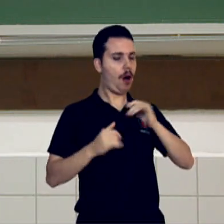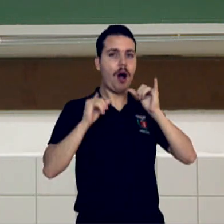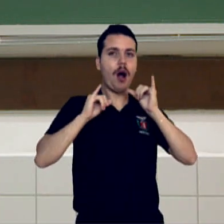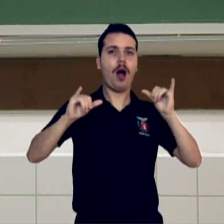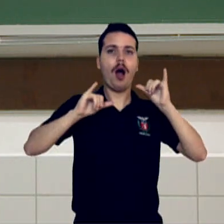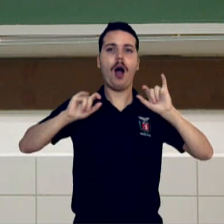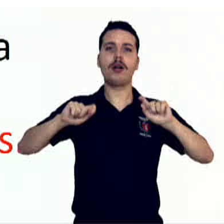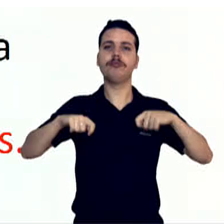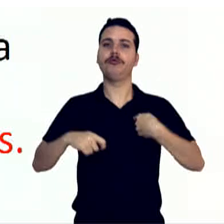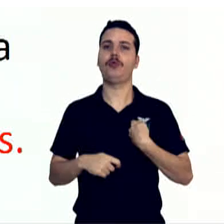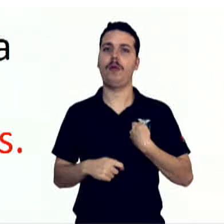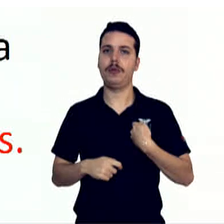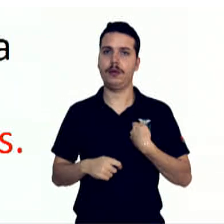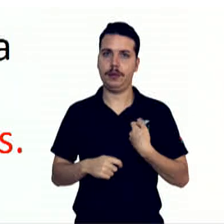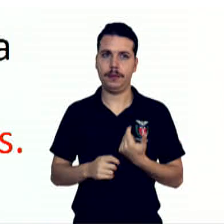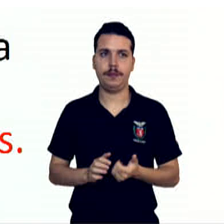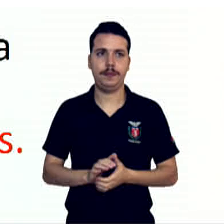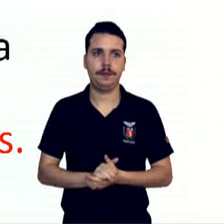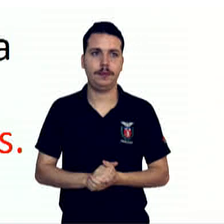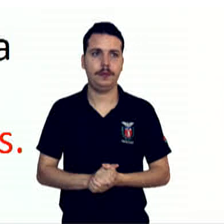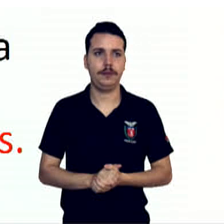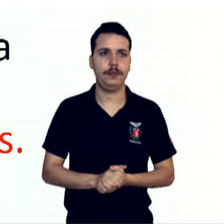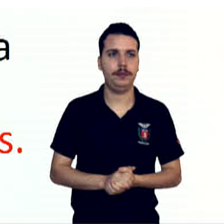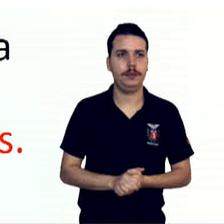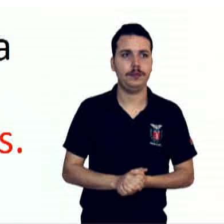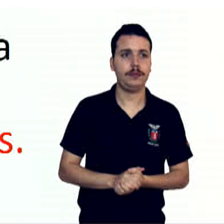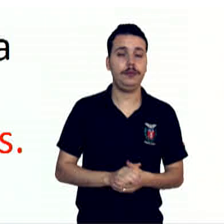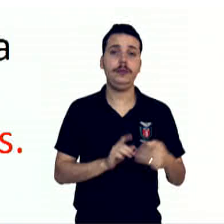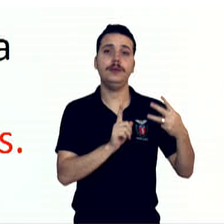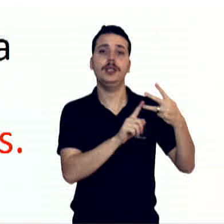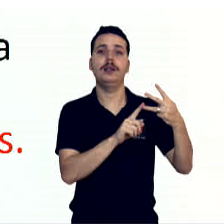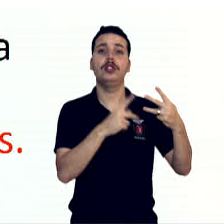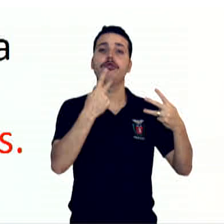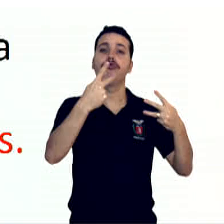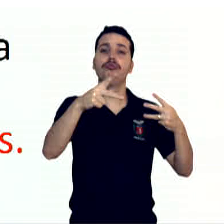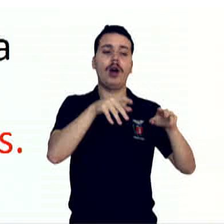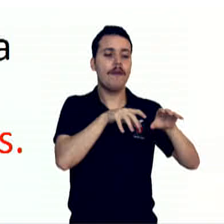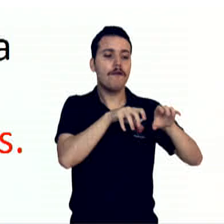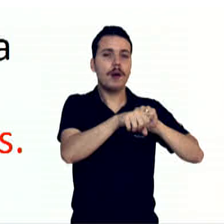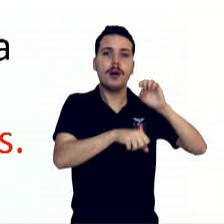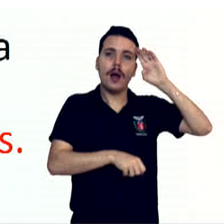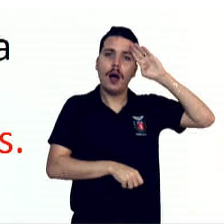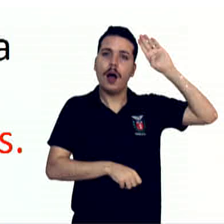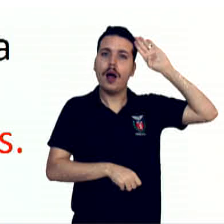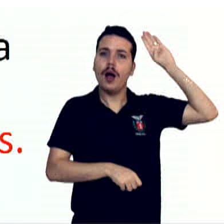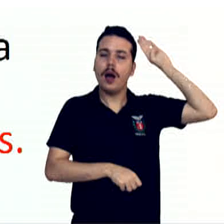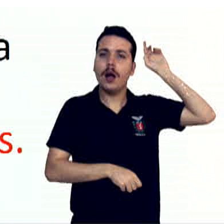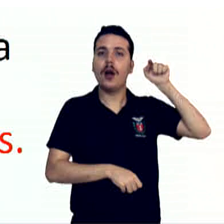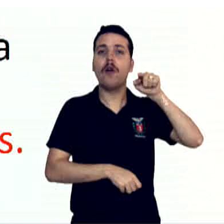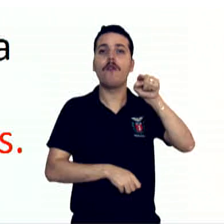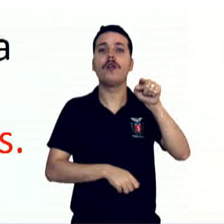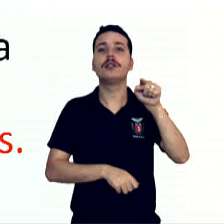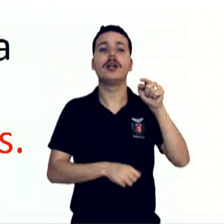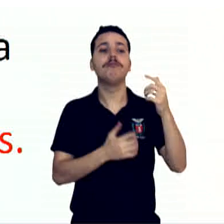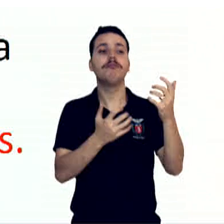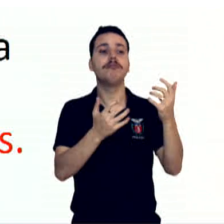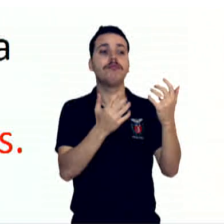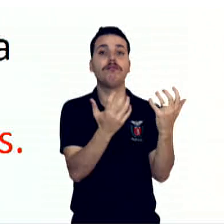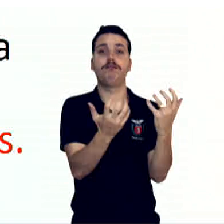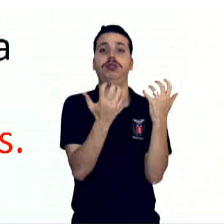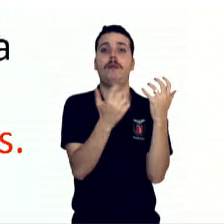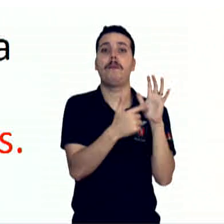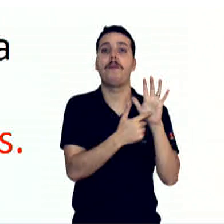propaganda de si mesmo. E na 3, em sua formação acadêmica, você destaca que tipo de informação, né?